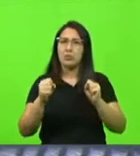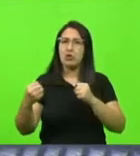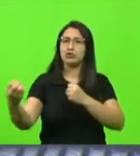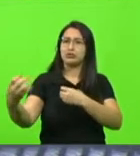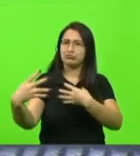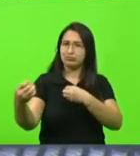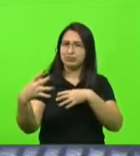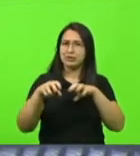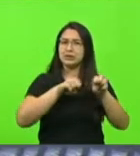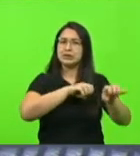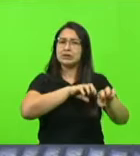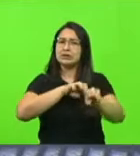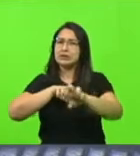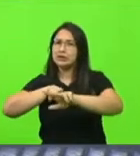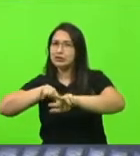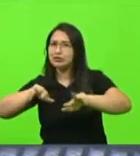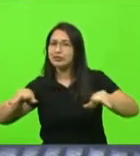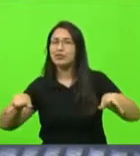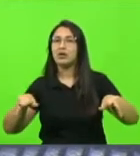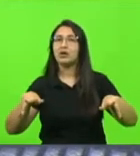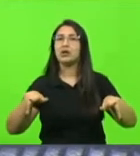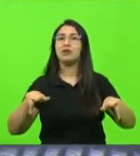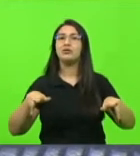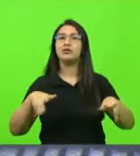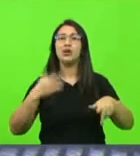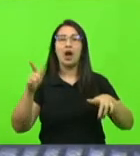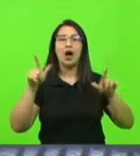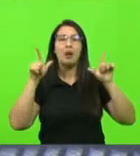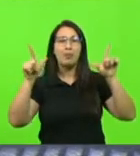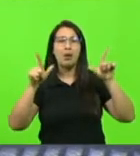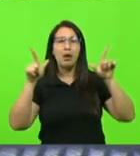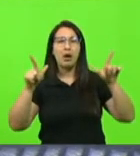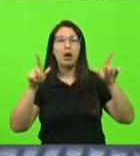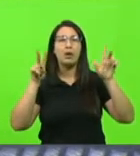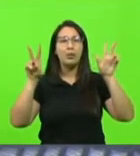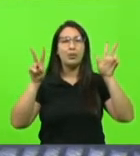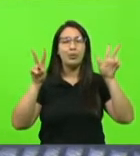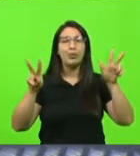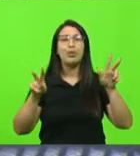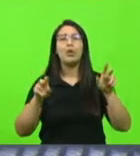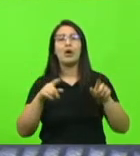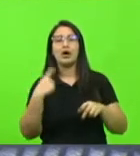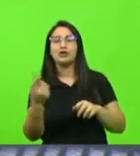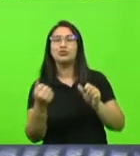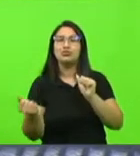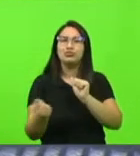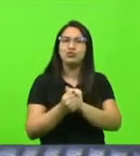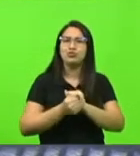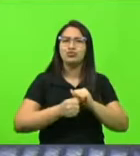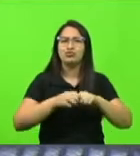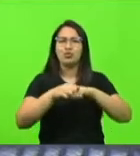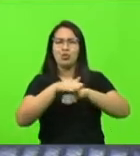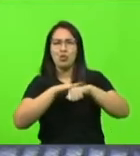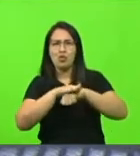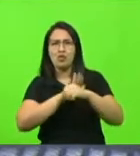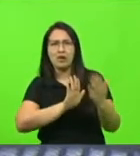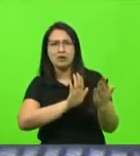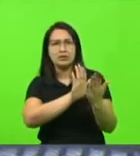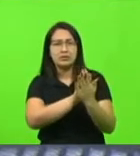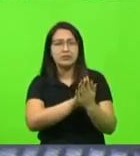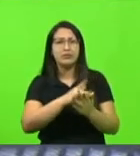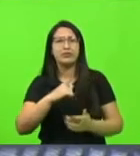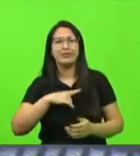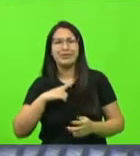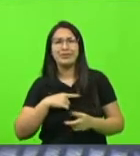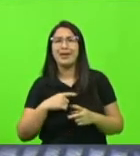Na campanha, a gente se aproximou ainda mais, conversamos muito mais, dialogamos muito mais, tivemos as mesmas